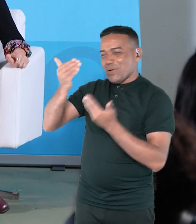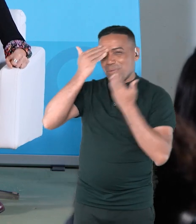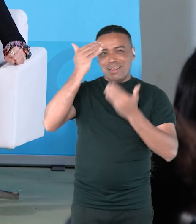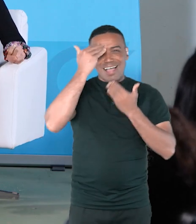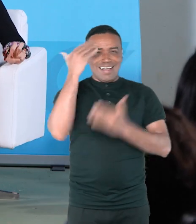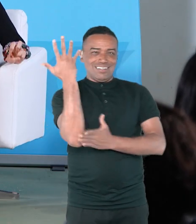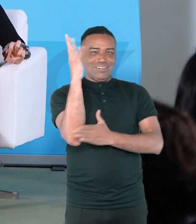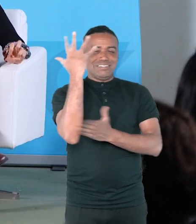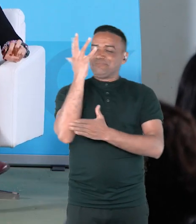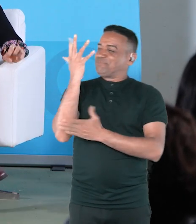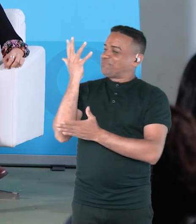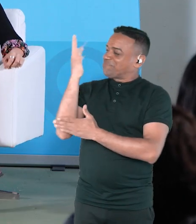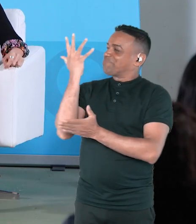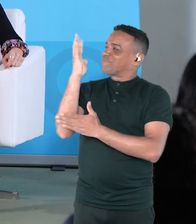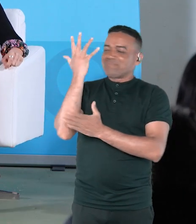Obrigada.